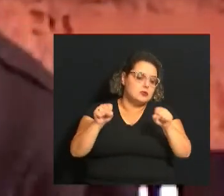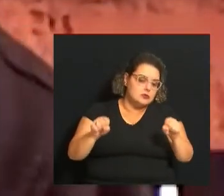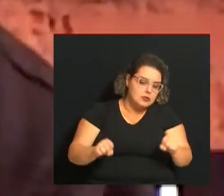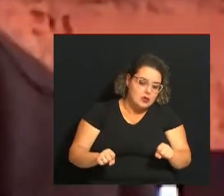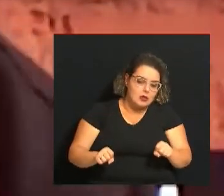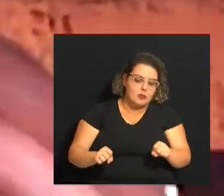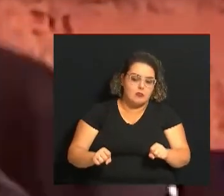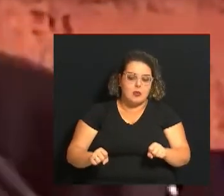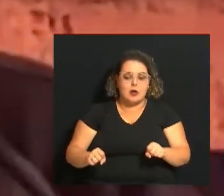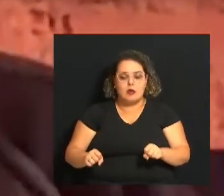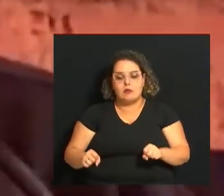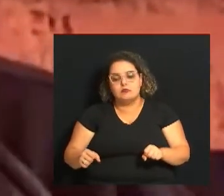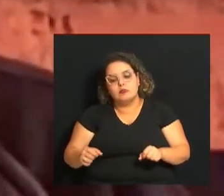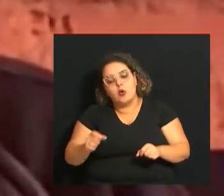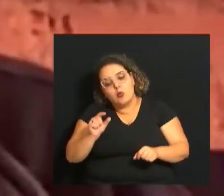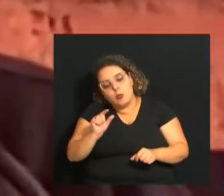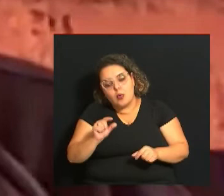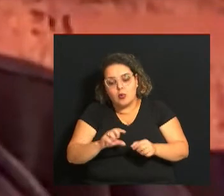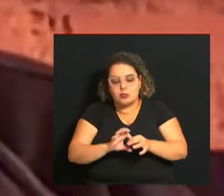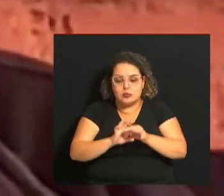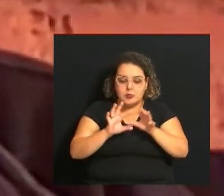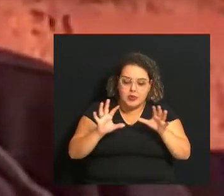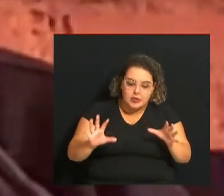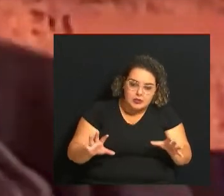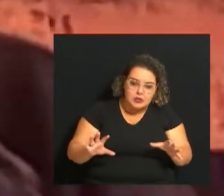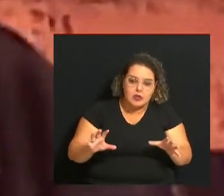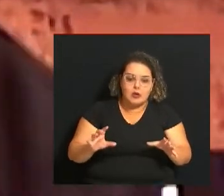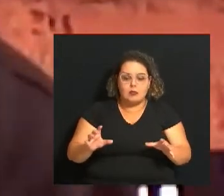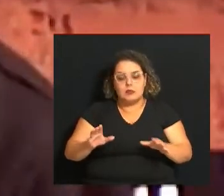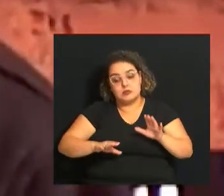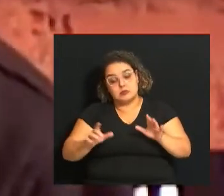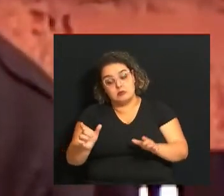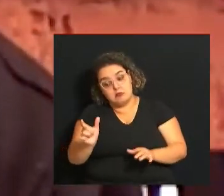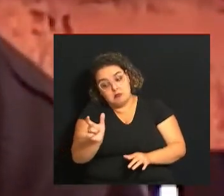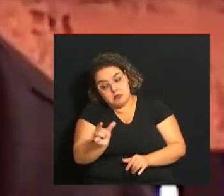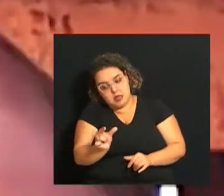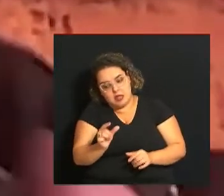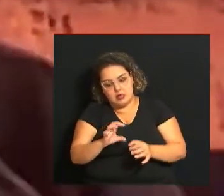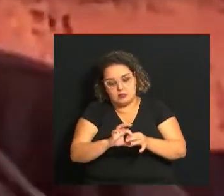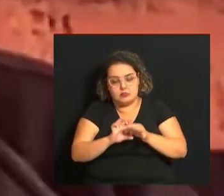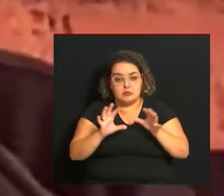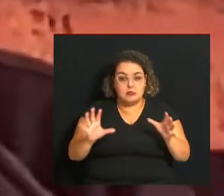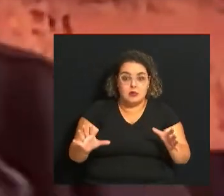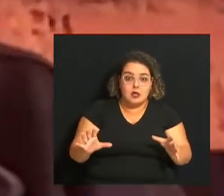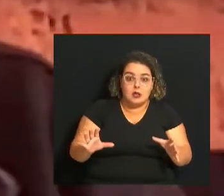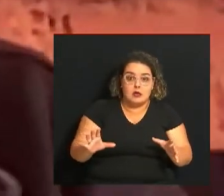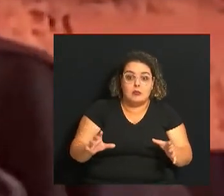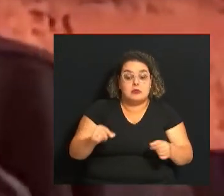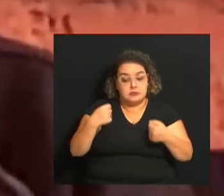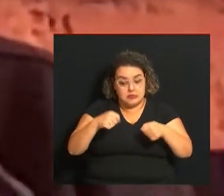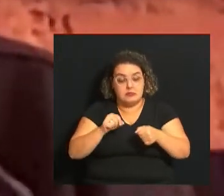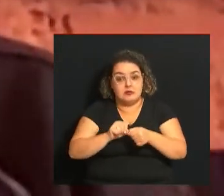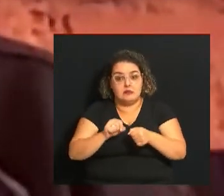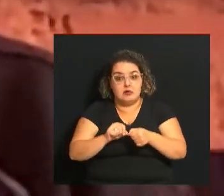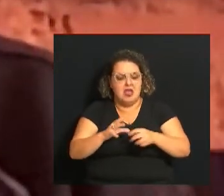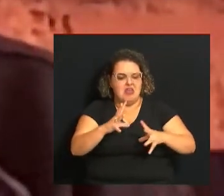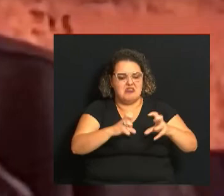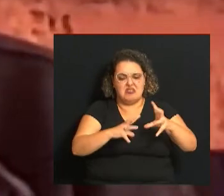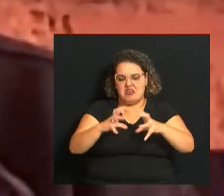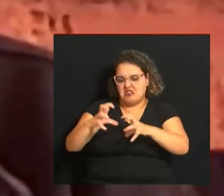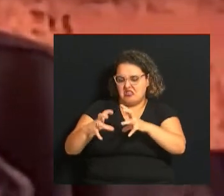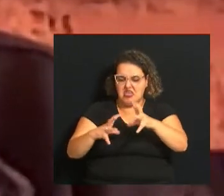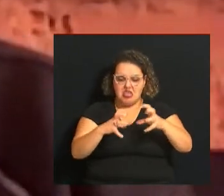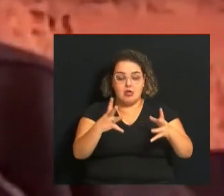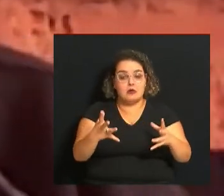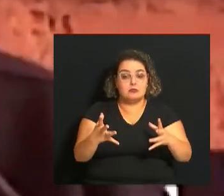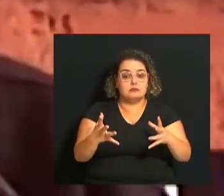menos liberal, mas isso tem que ser feito, né? O que não adianta é a gente ficar só brigando e não resolver nada, porque a briga não leva a gente